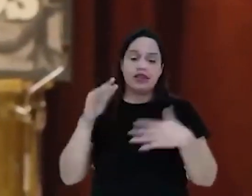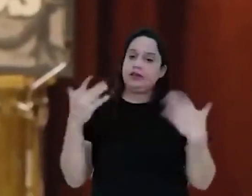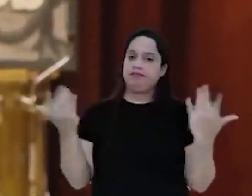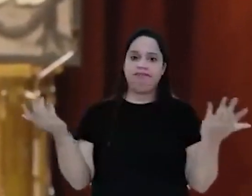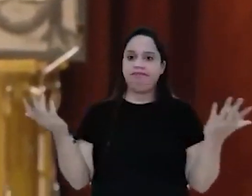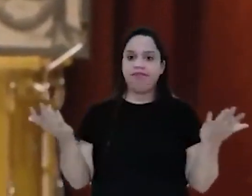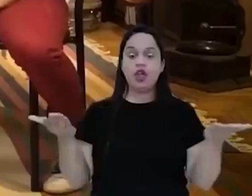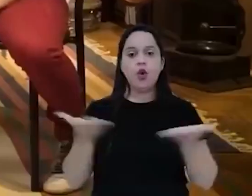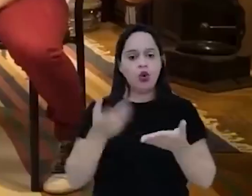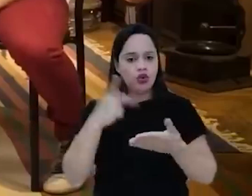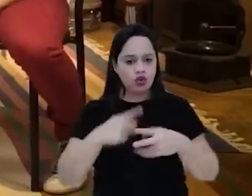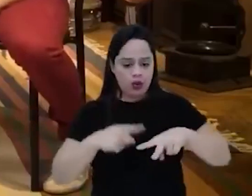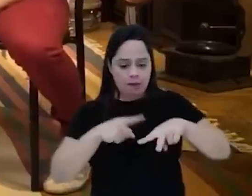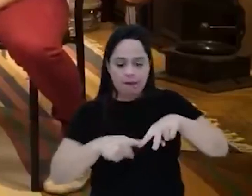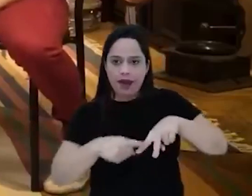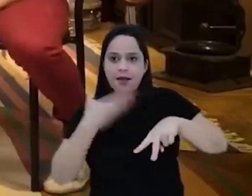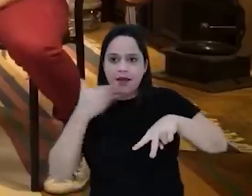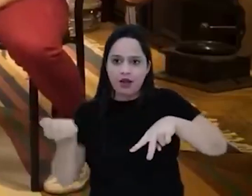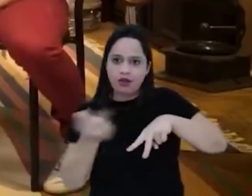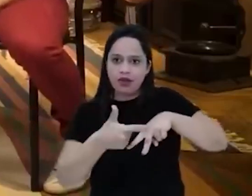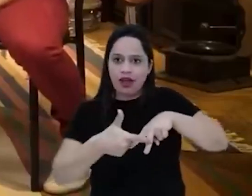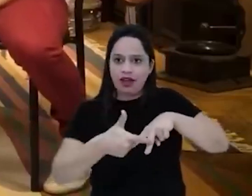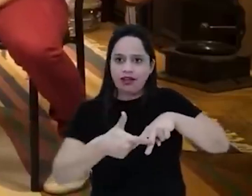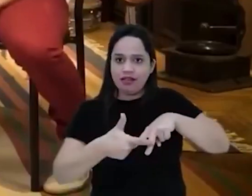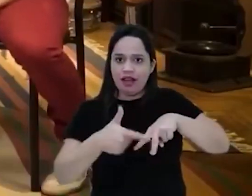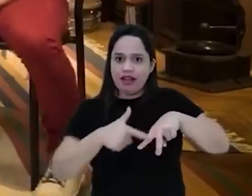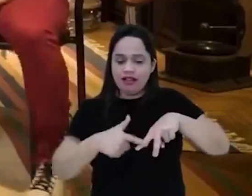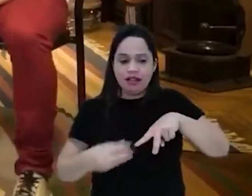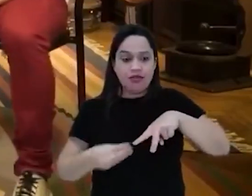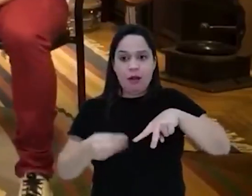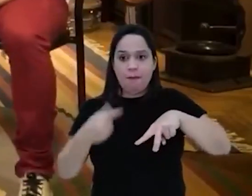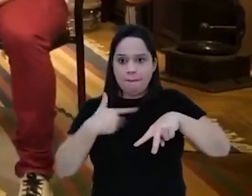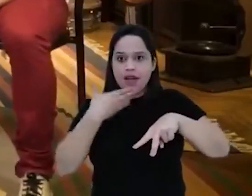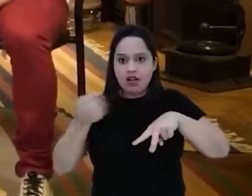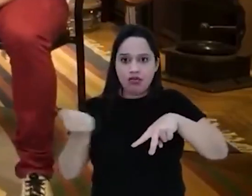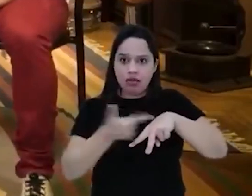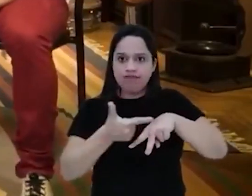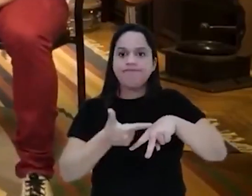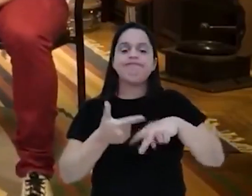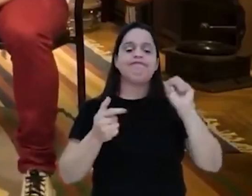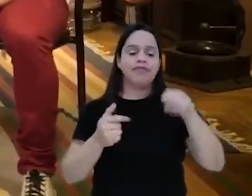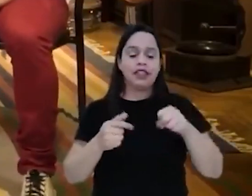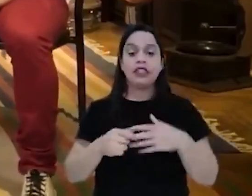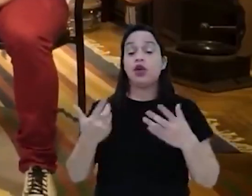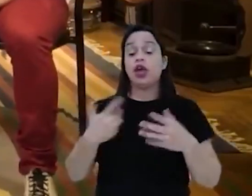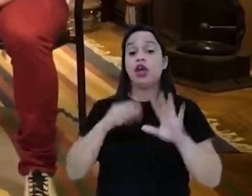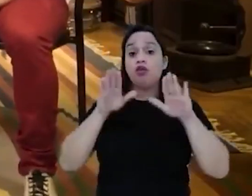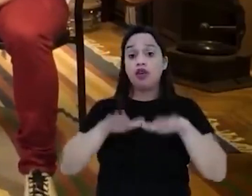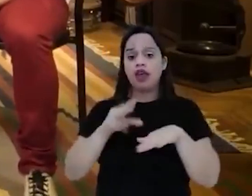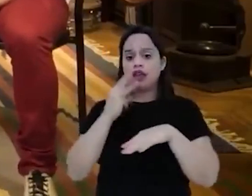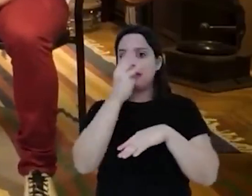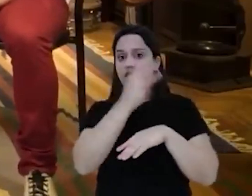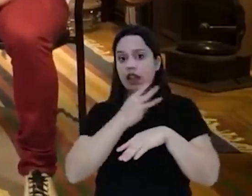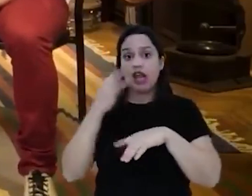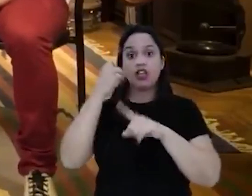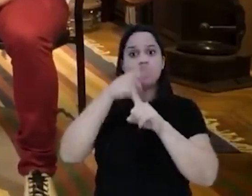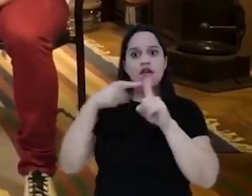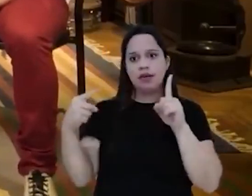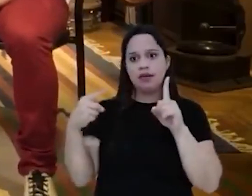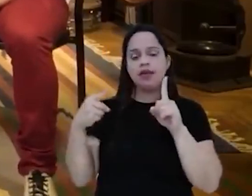na verdade eu não sei fazer hoje essas pedras aqui é melhor do que assim que fazer para justamente tá justamente Então cara eu fiquei 3:30